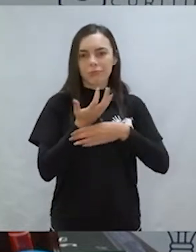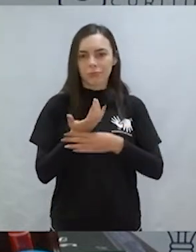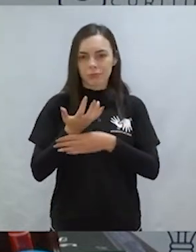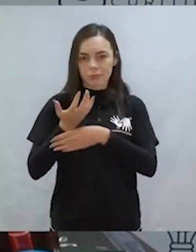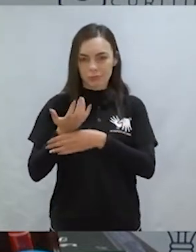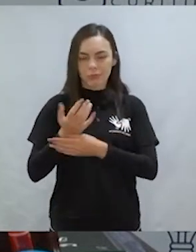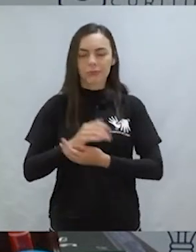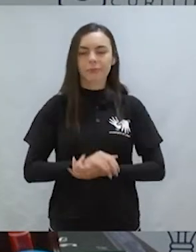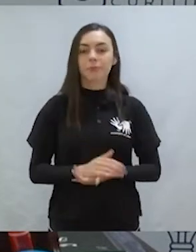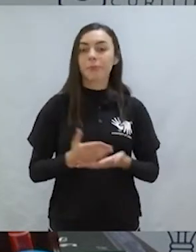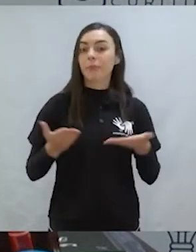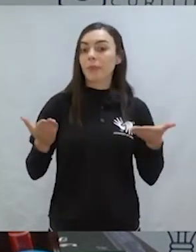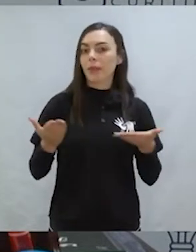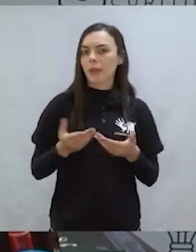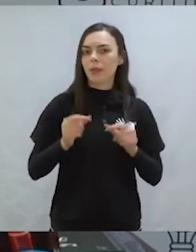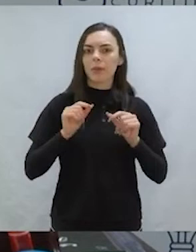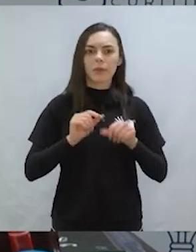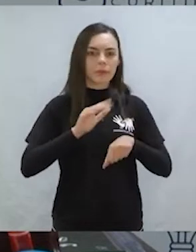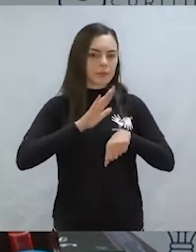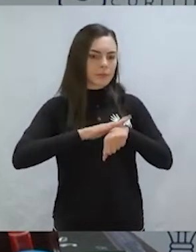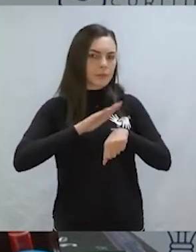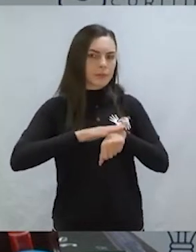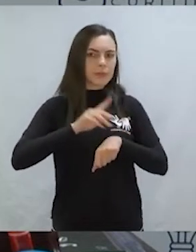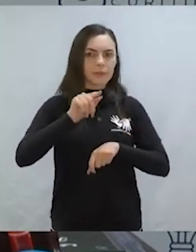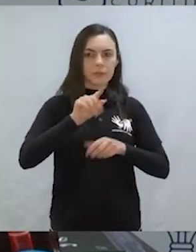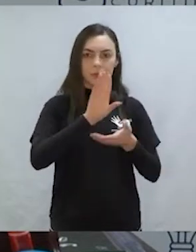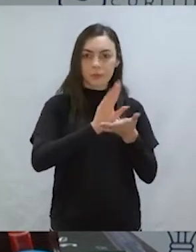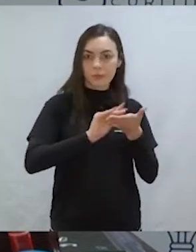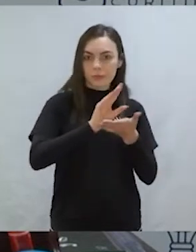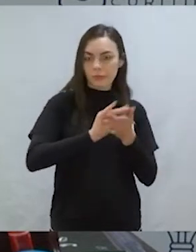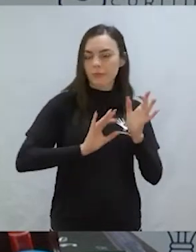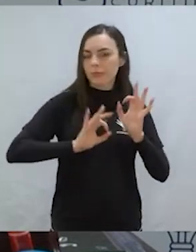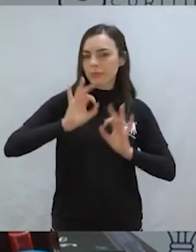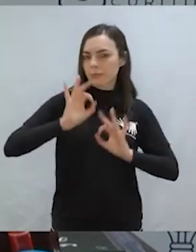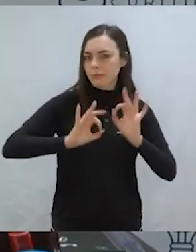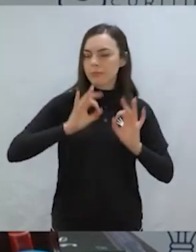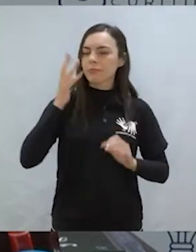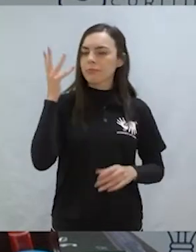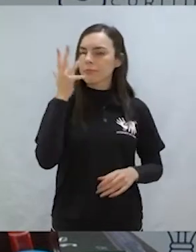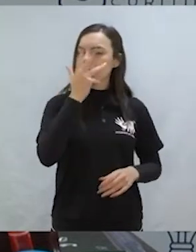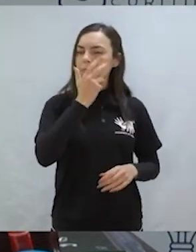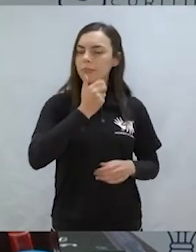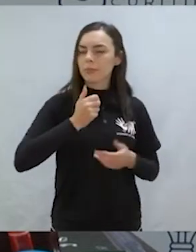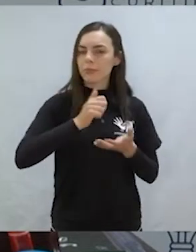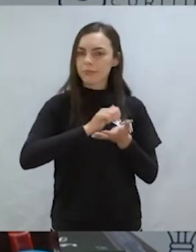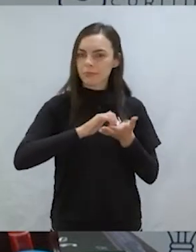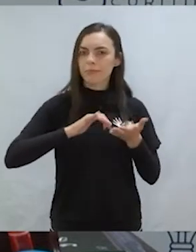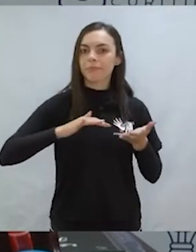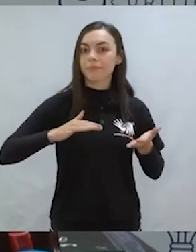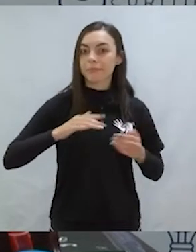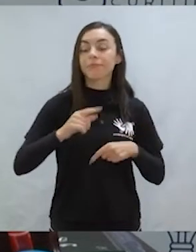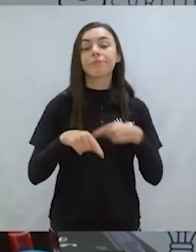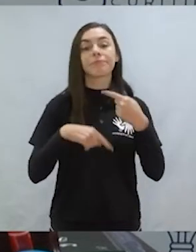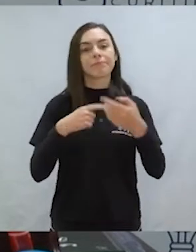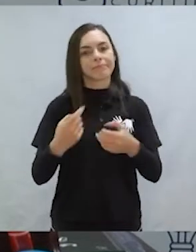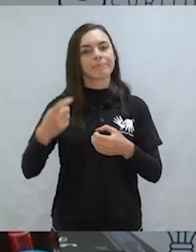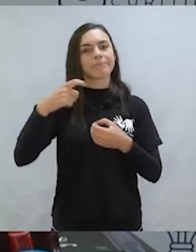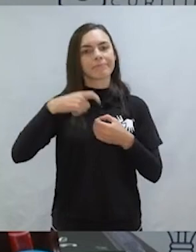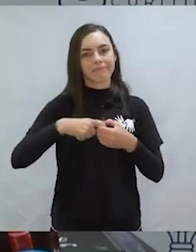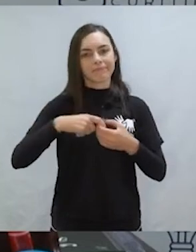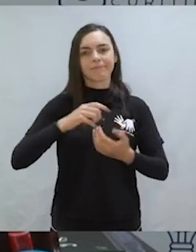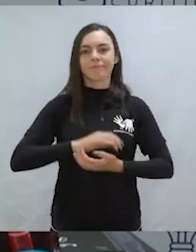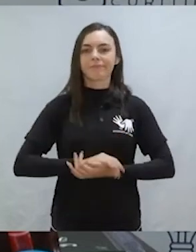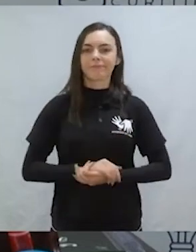imagem da baleia. E agora, então, nós vamos dar um tempinho para você caprichar na sua